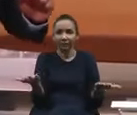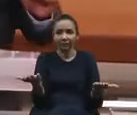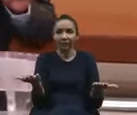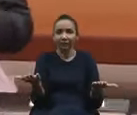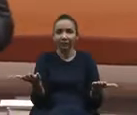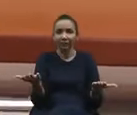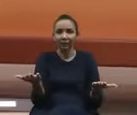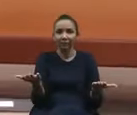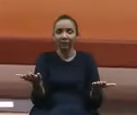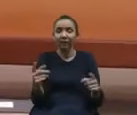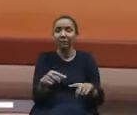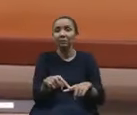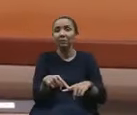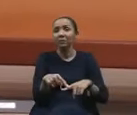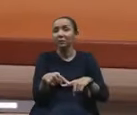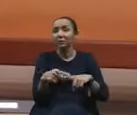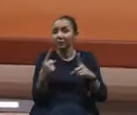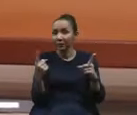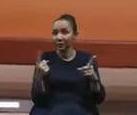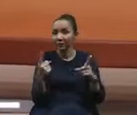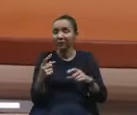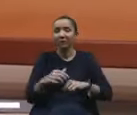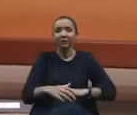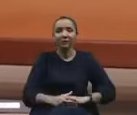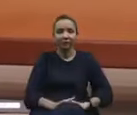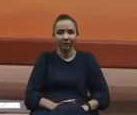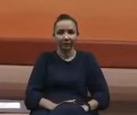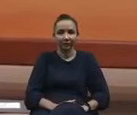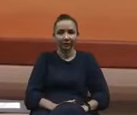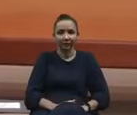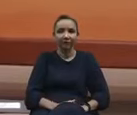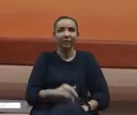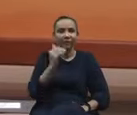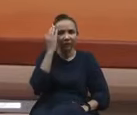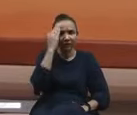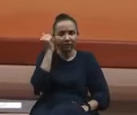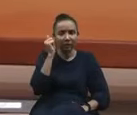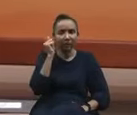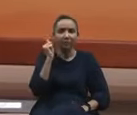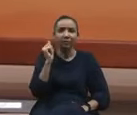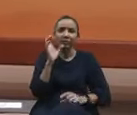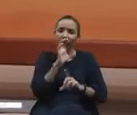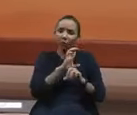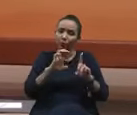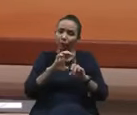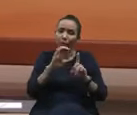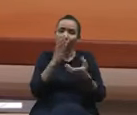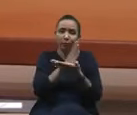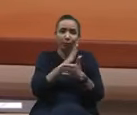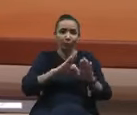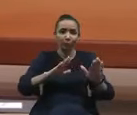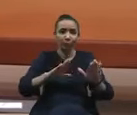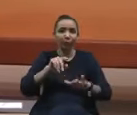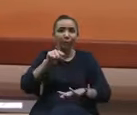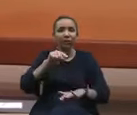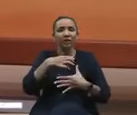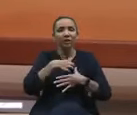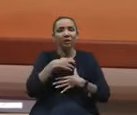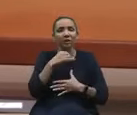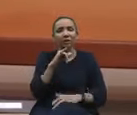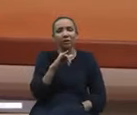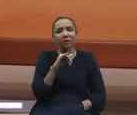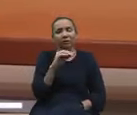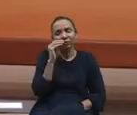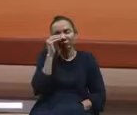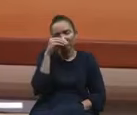isso termino o culto vocês na mesm hora tão friozinho de novo por que que tu esfria tão cedo